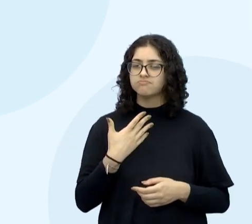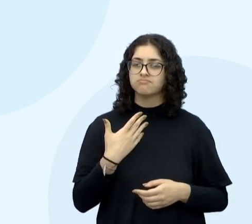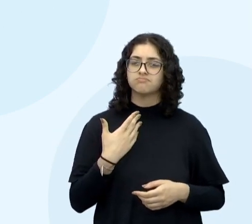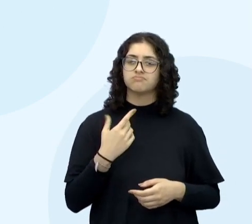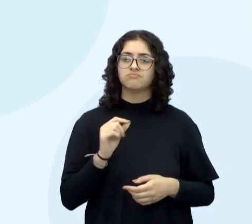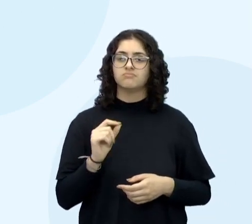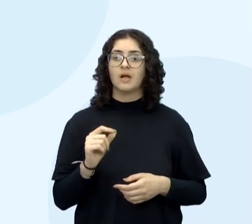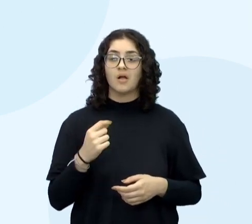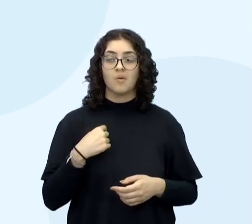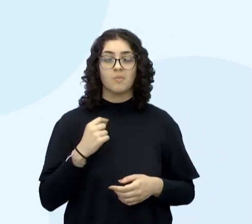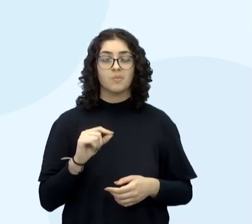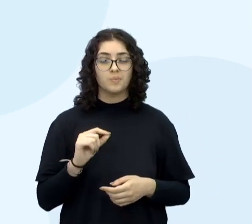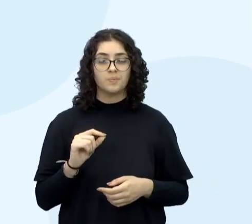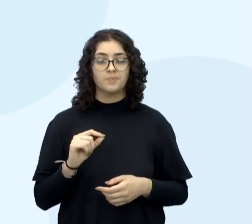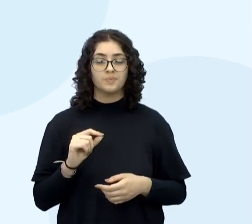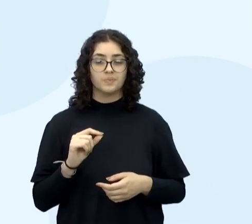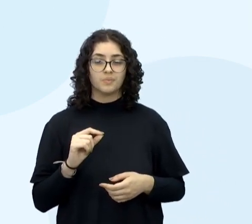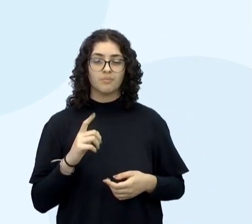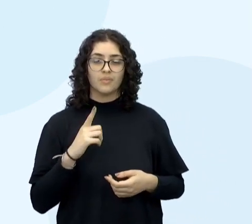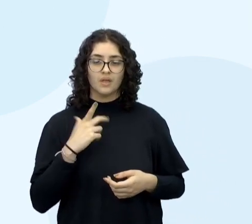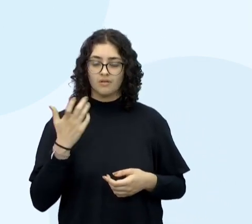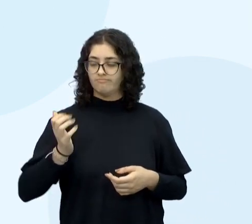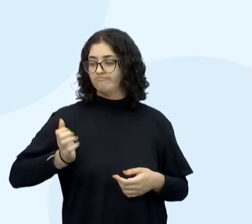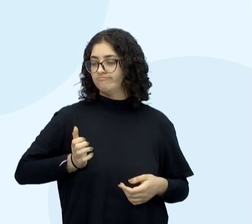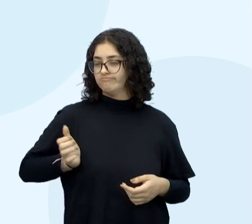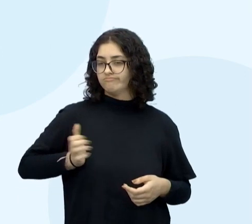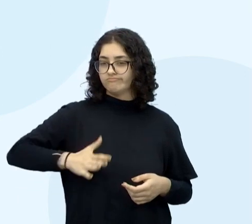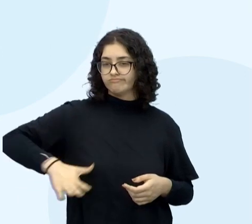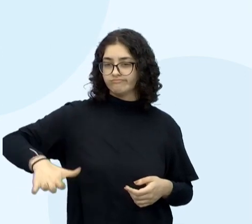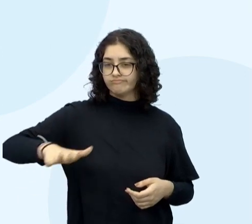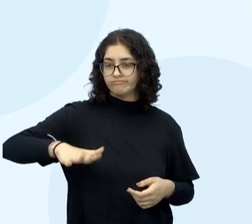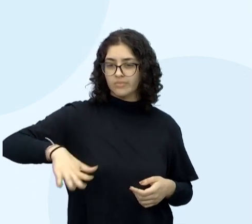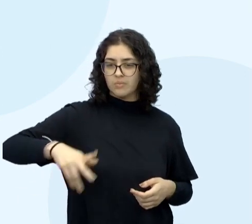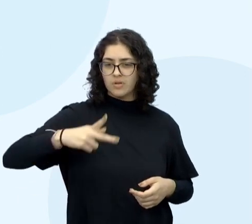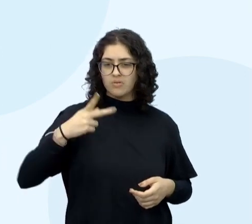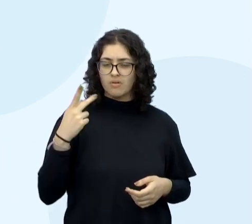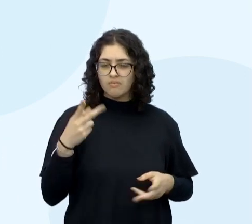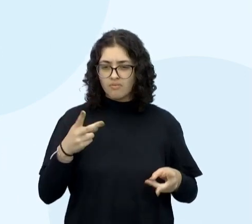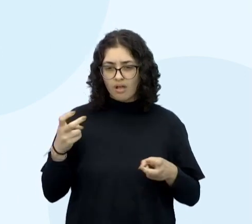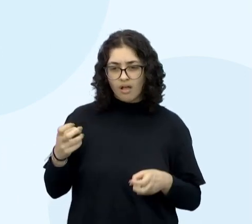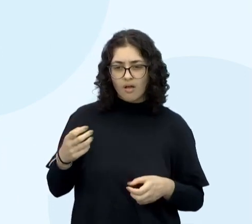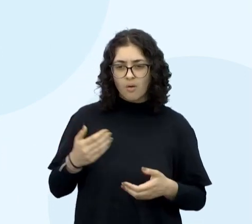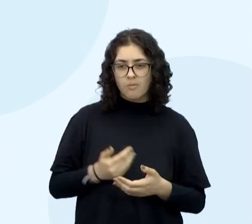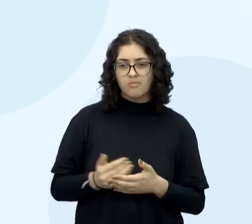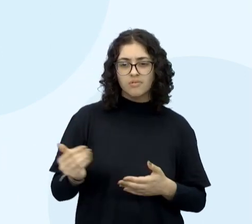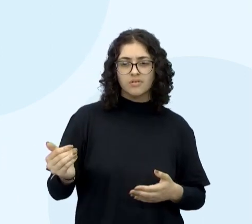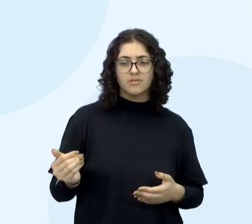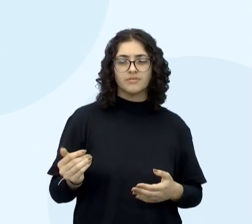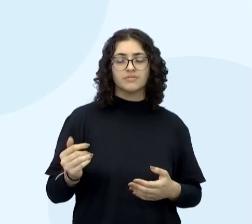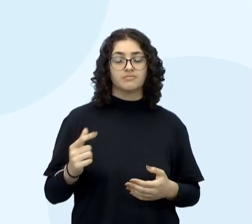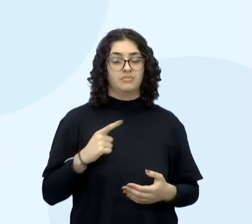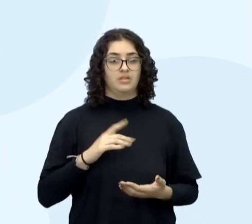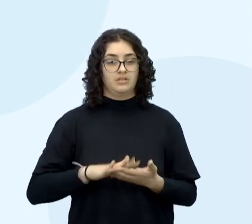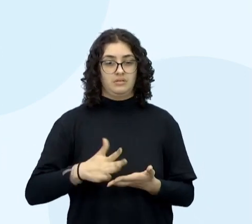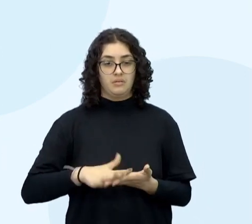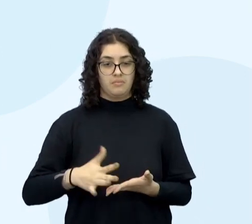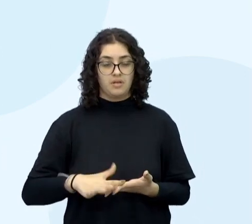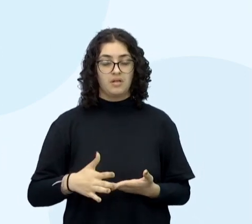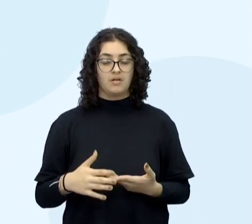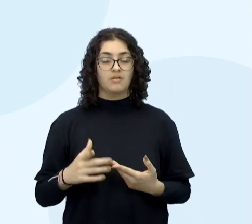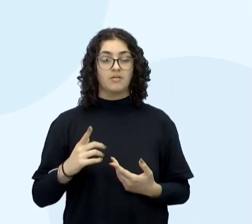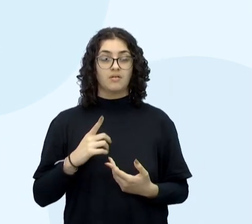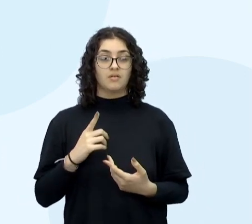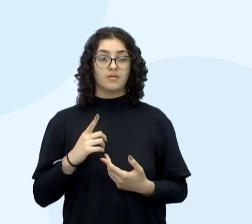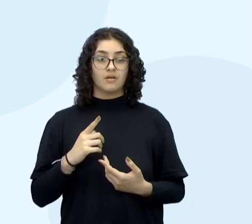faço uma observação, né? Quando a elite ou as pessoas brancas começaram a tomar conta, né, vamos assim dizer, do samba, aí ele